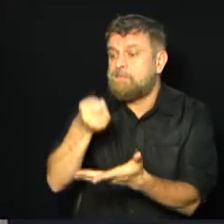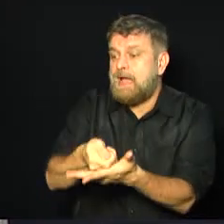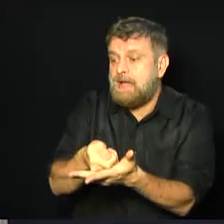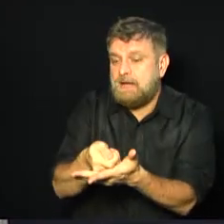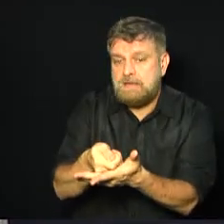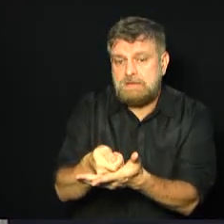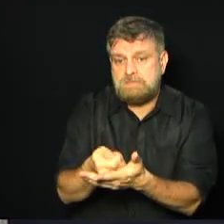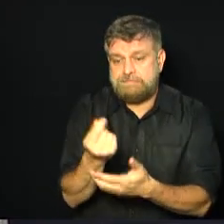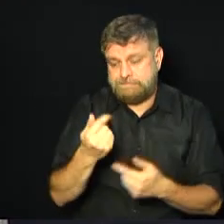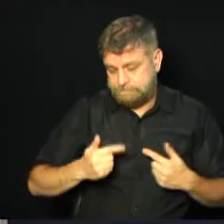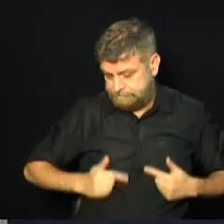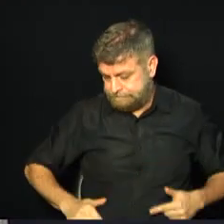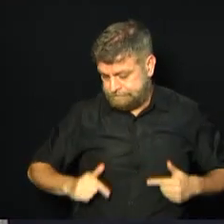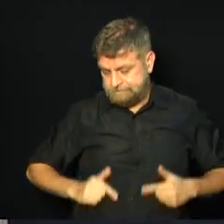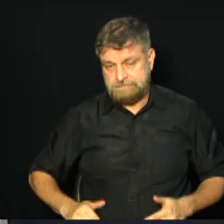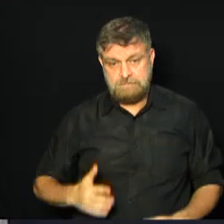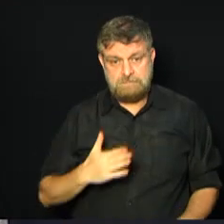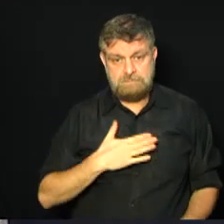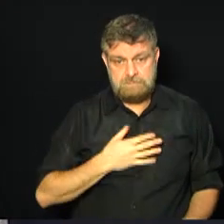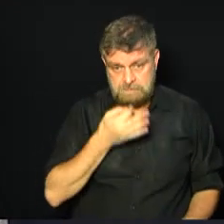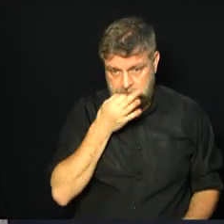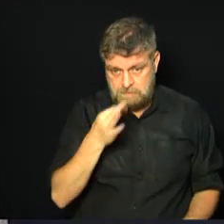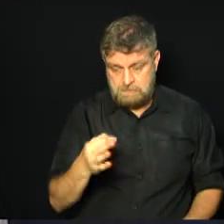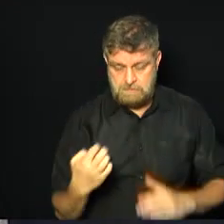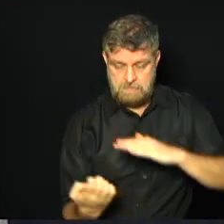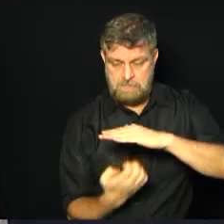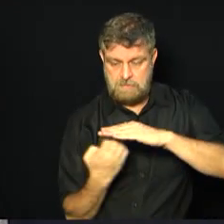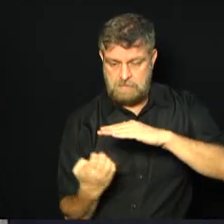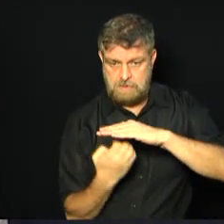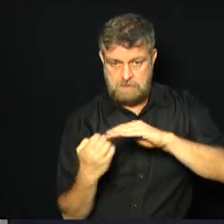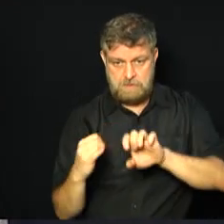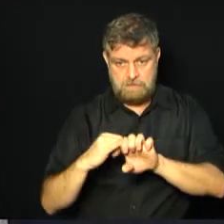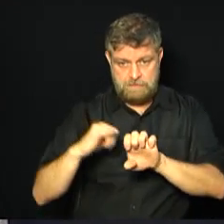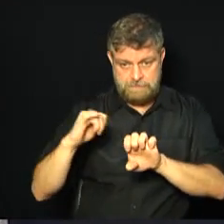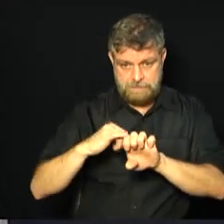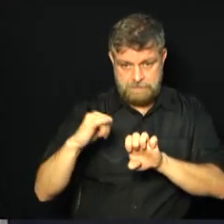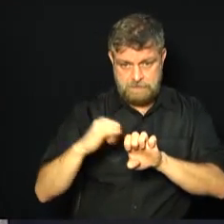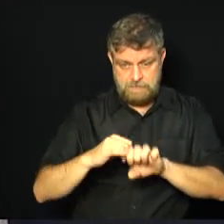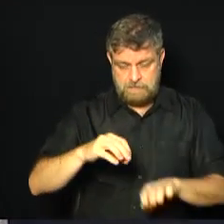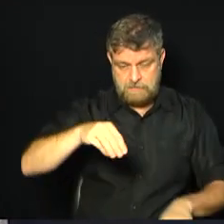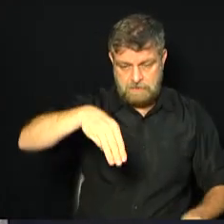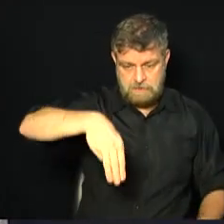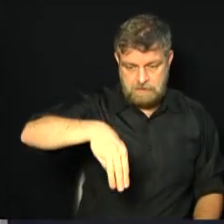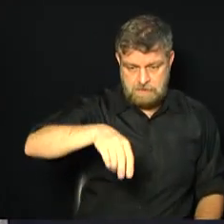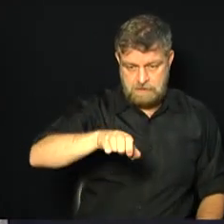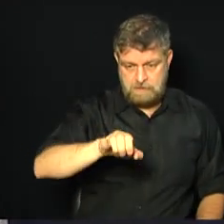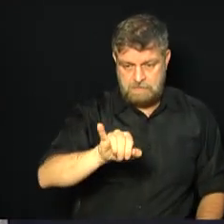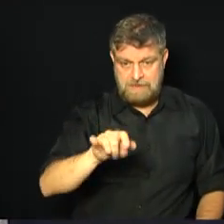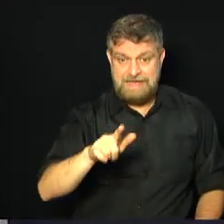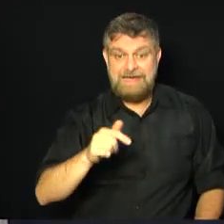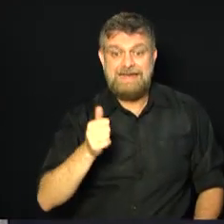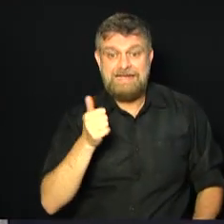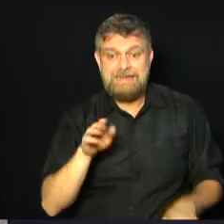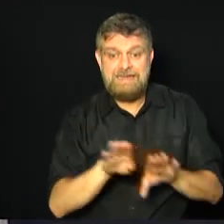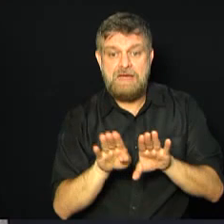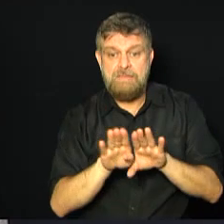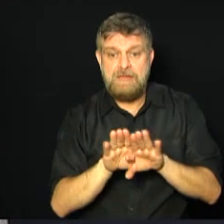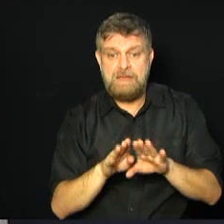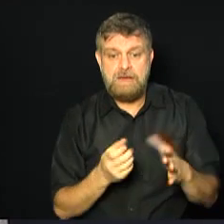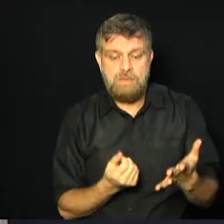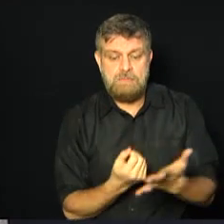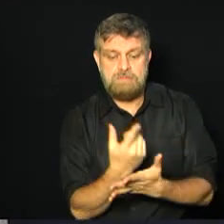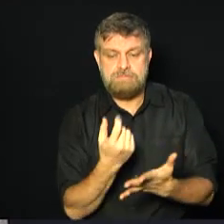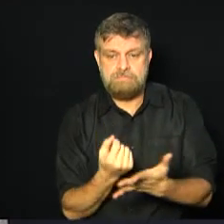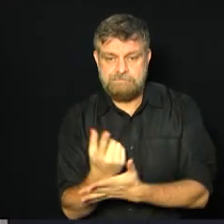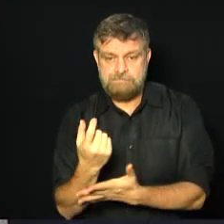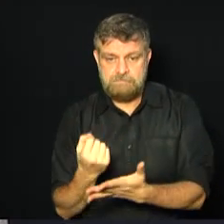Porque, ao meu ver, o microempreendedor, ao mesmo tempo que ele é um fornecedor, ele é um consumidor. E,